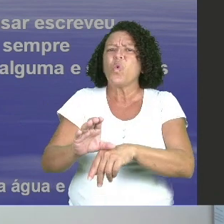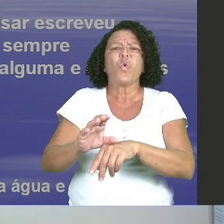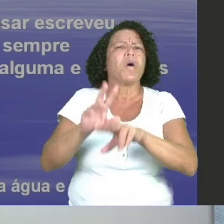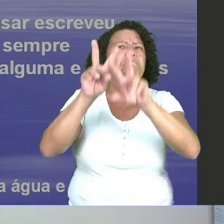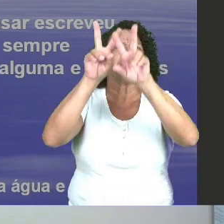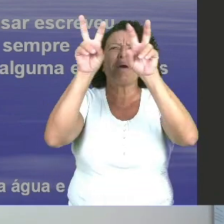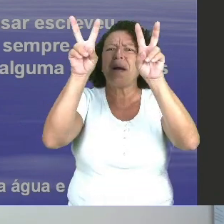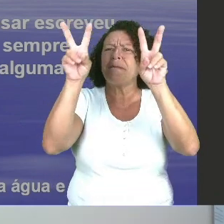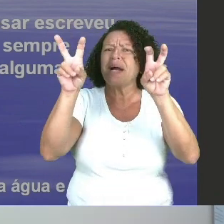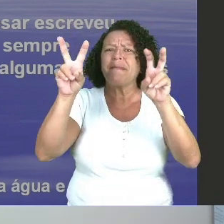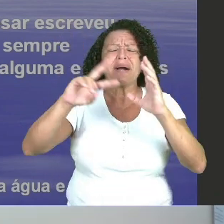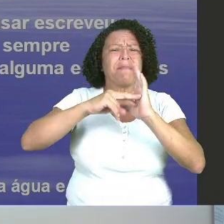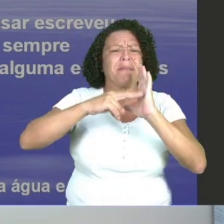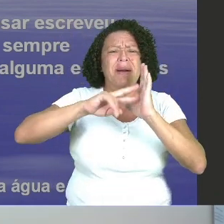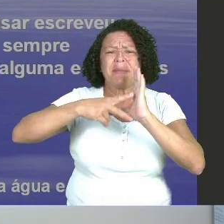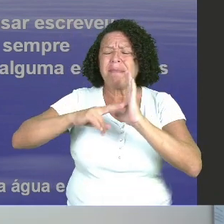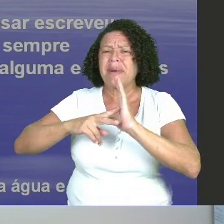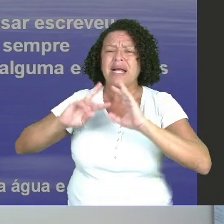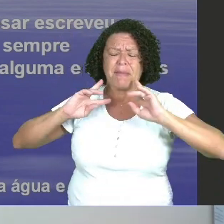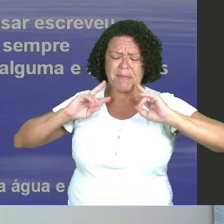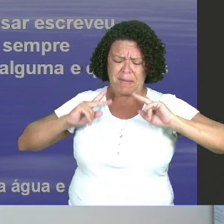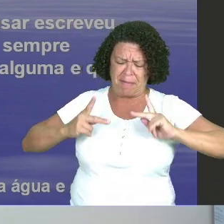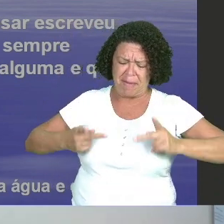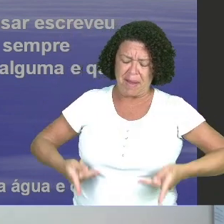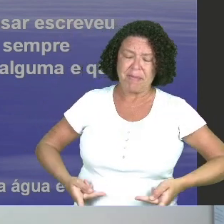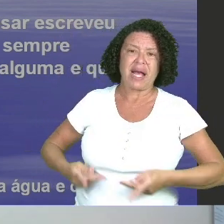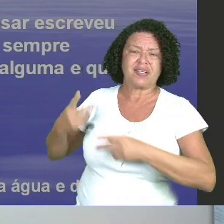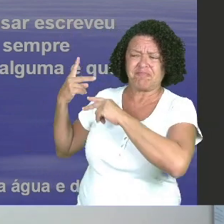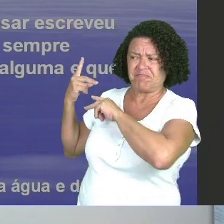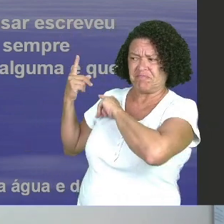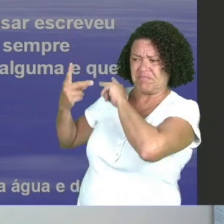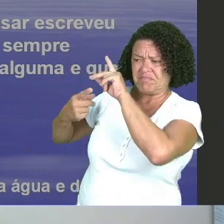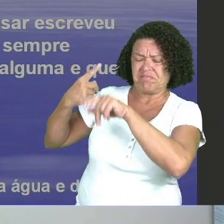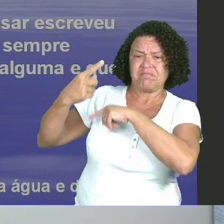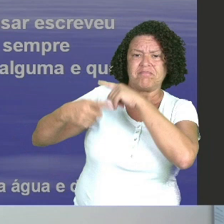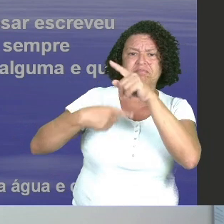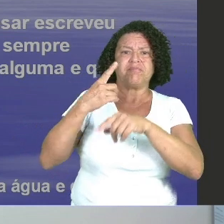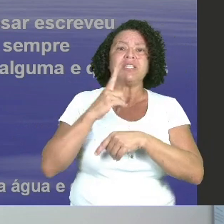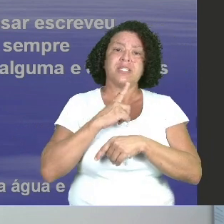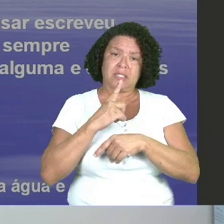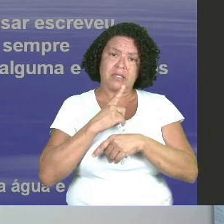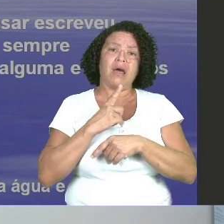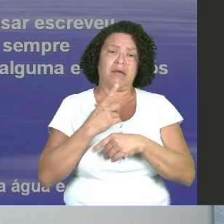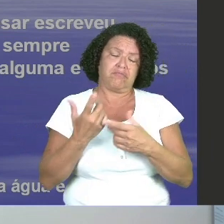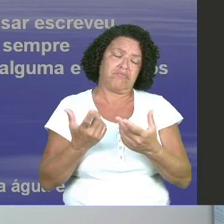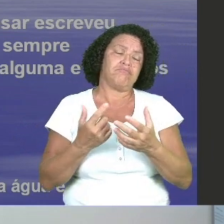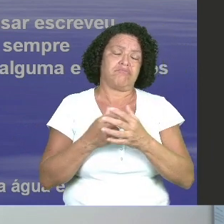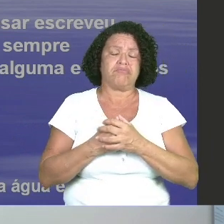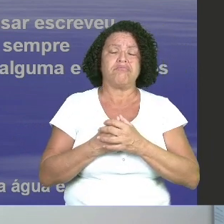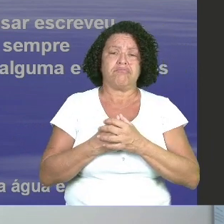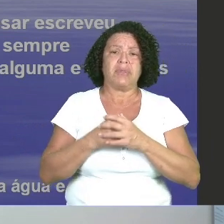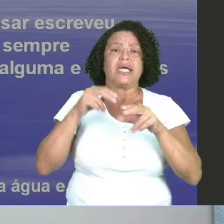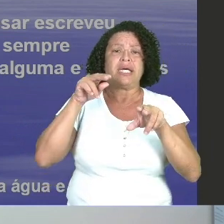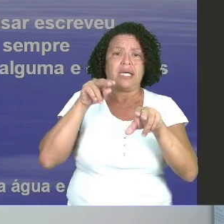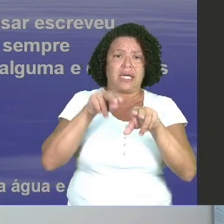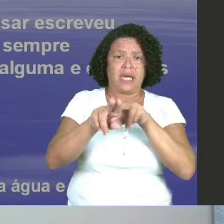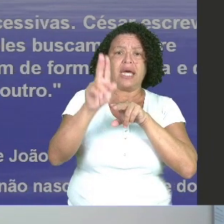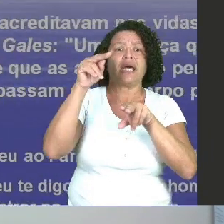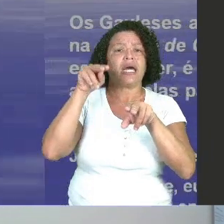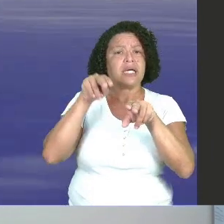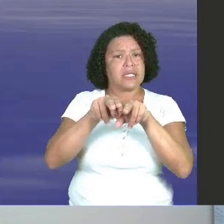em diversas épocas da humanidade. Temos relatos de reencarnação,